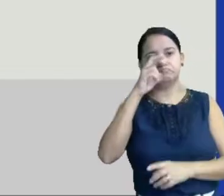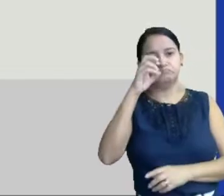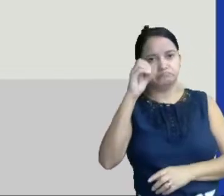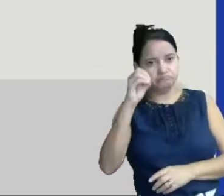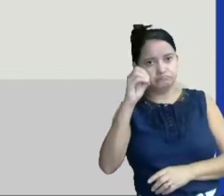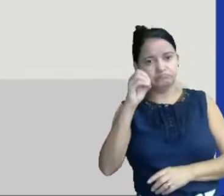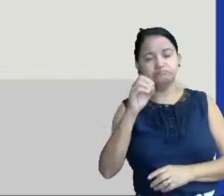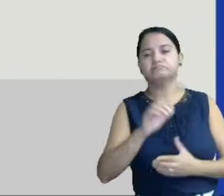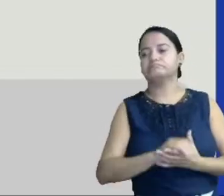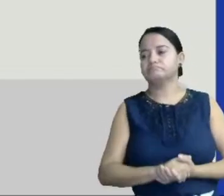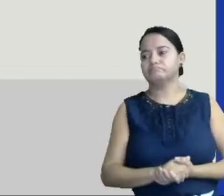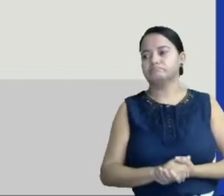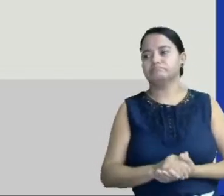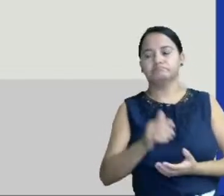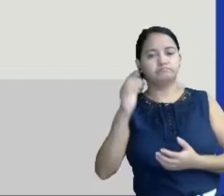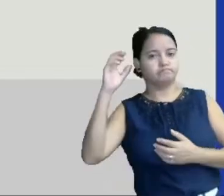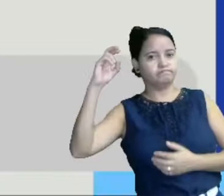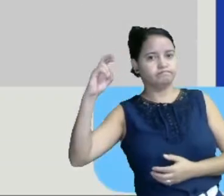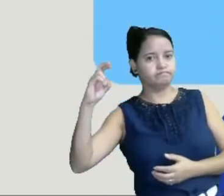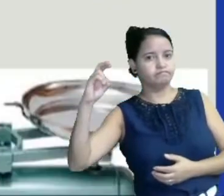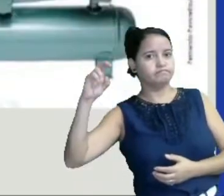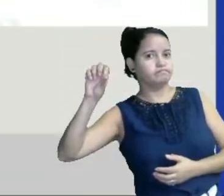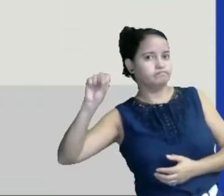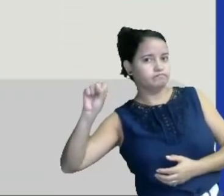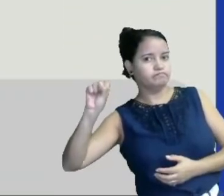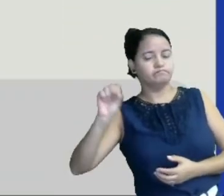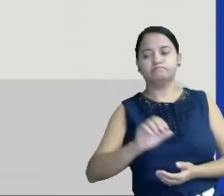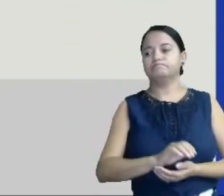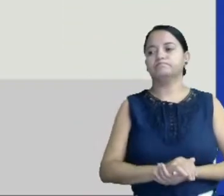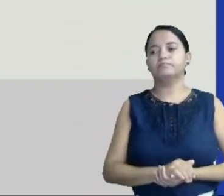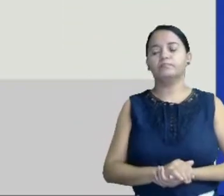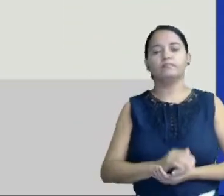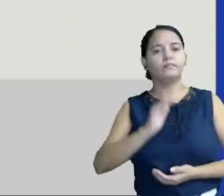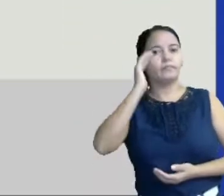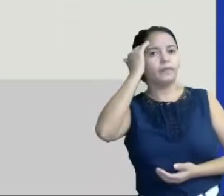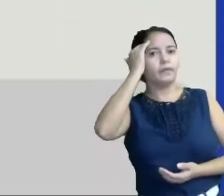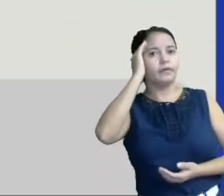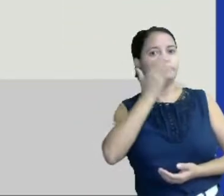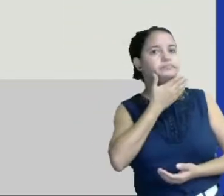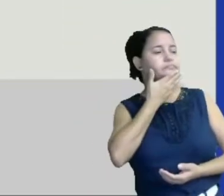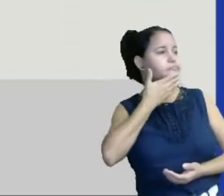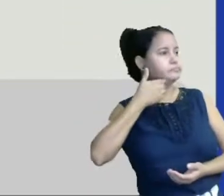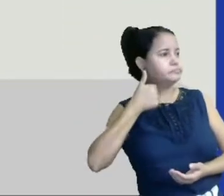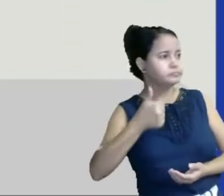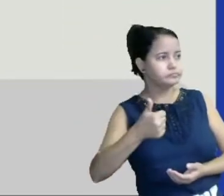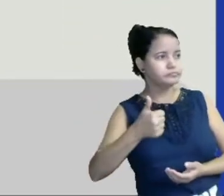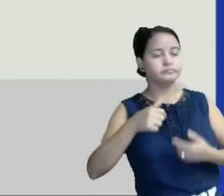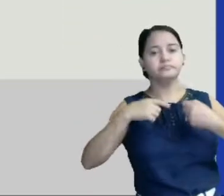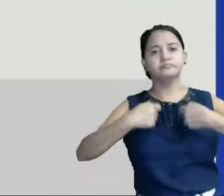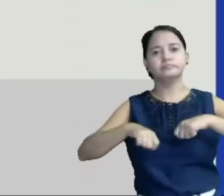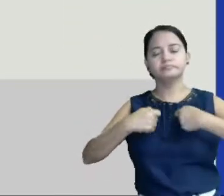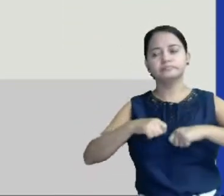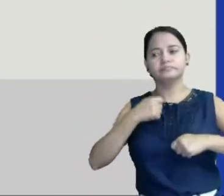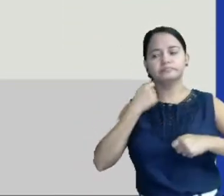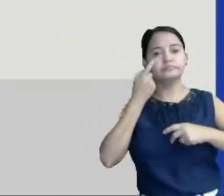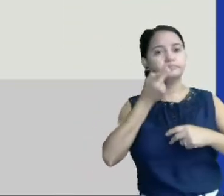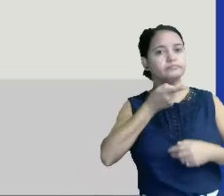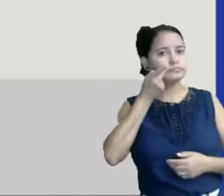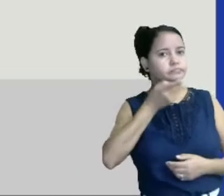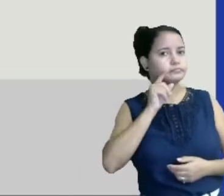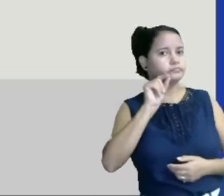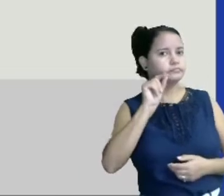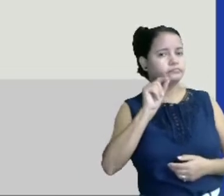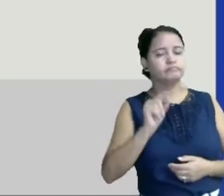51 da bandeja 58 Ok então pra gente entender melhor a gente precisa falar um